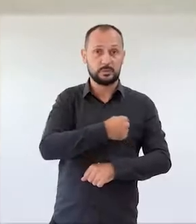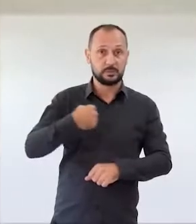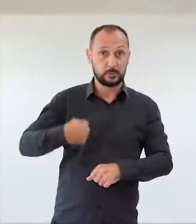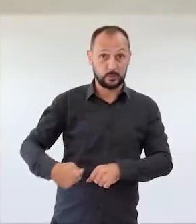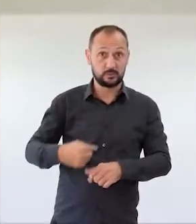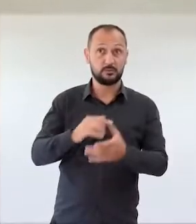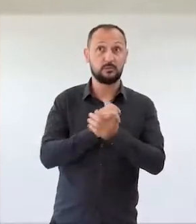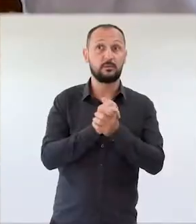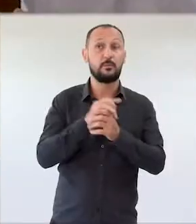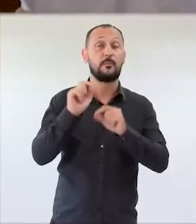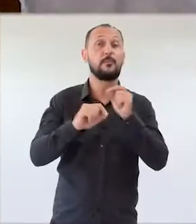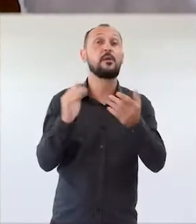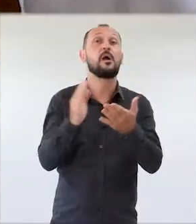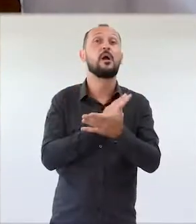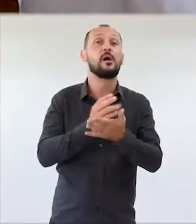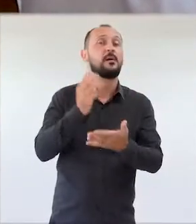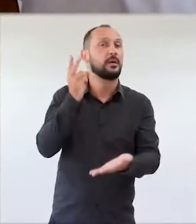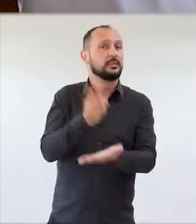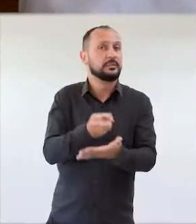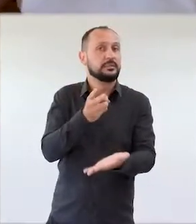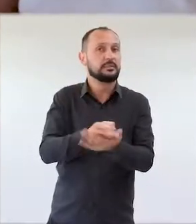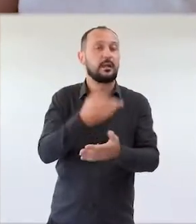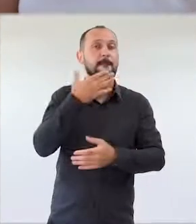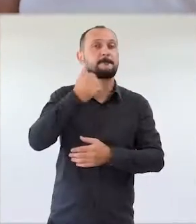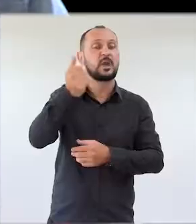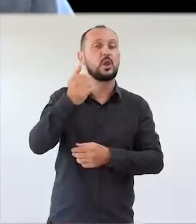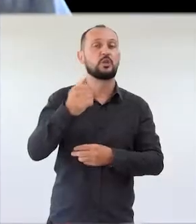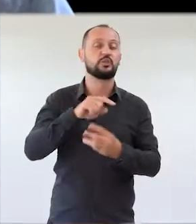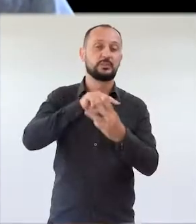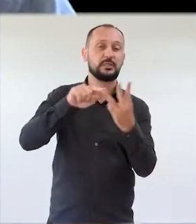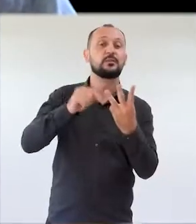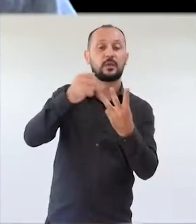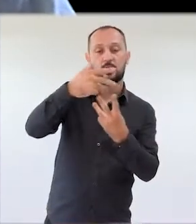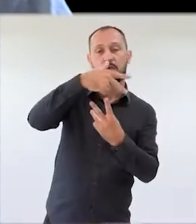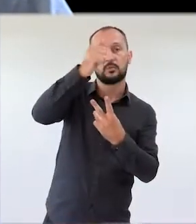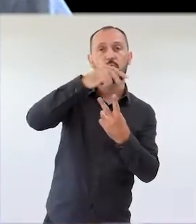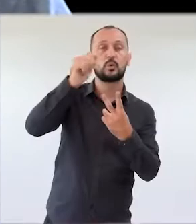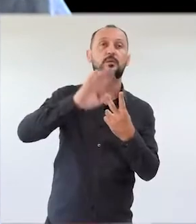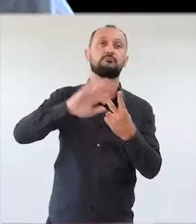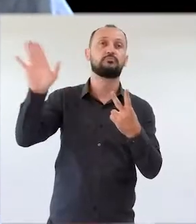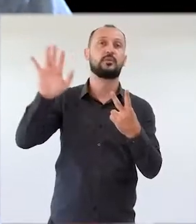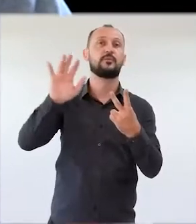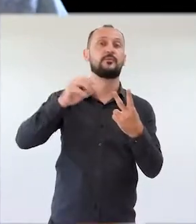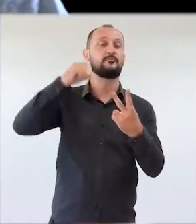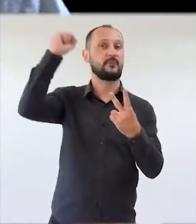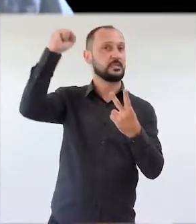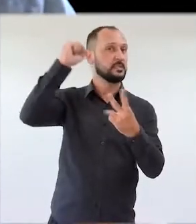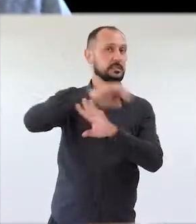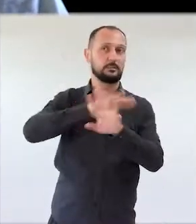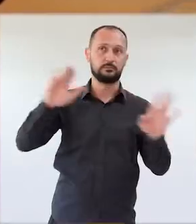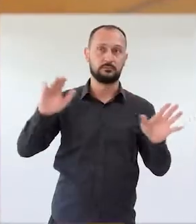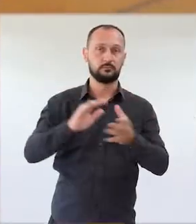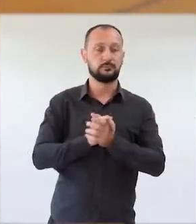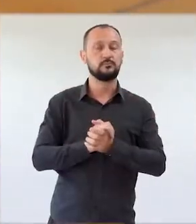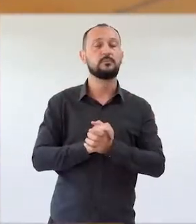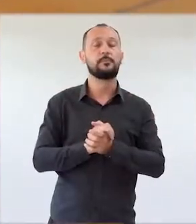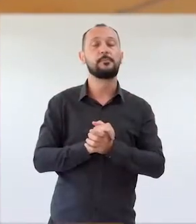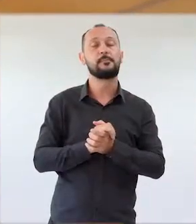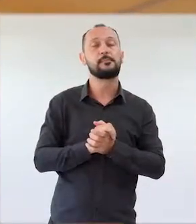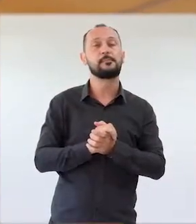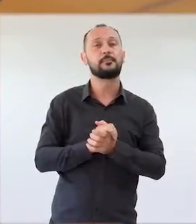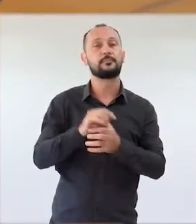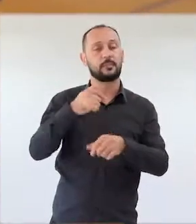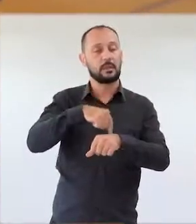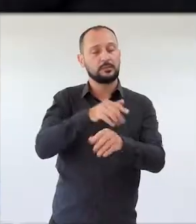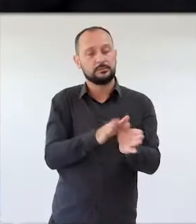né, e as partidas é sempre melhor de 3, né, que é aquele que ganha 2 partidas primeiro, ele obtém a